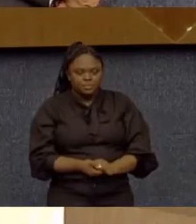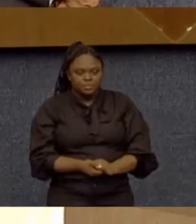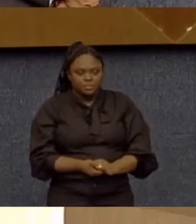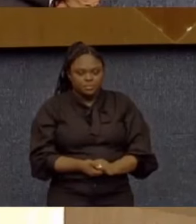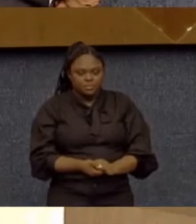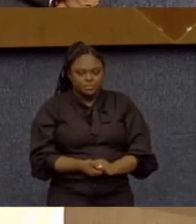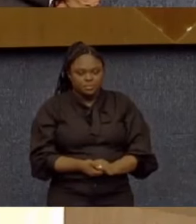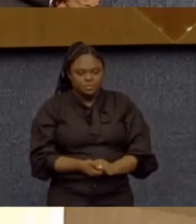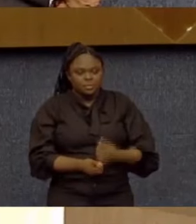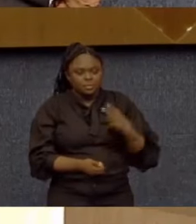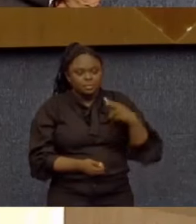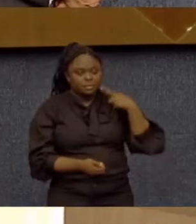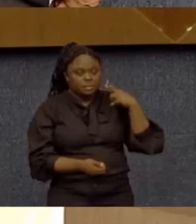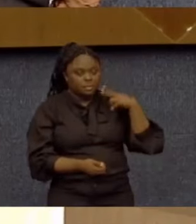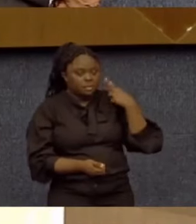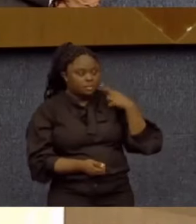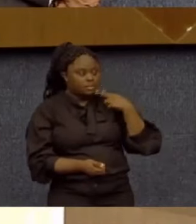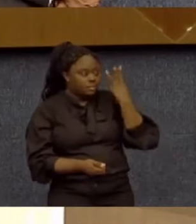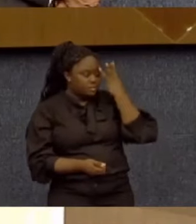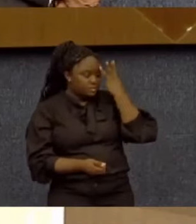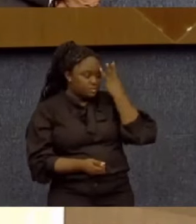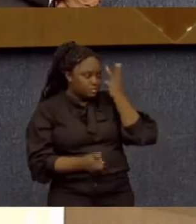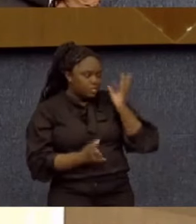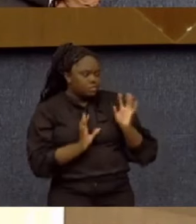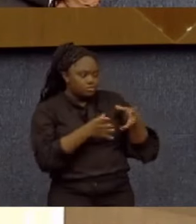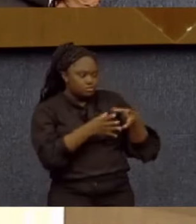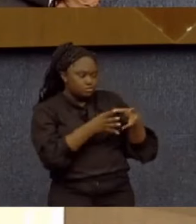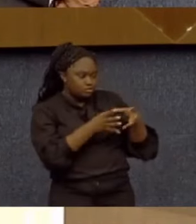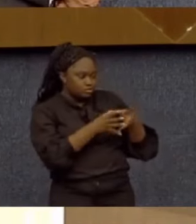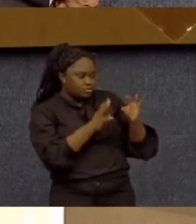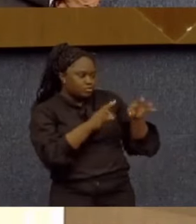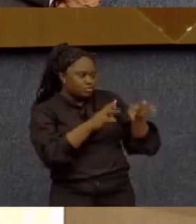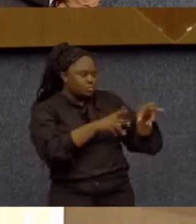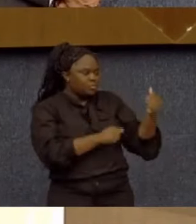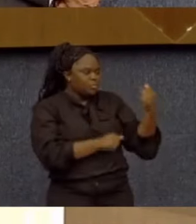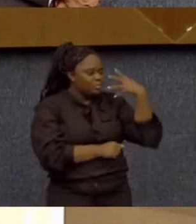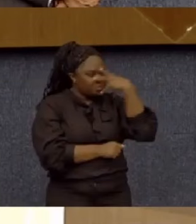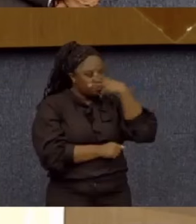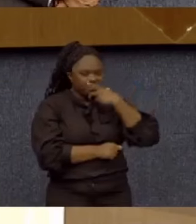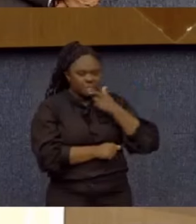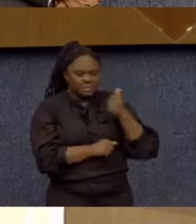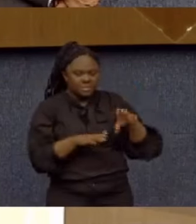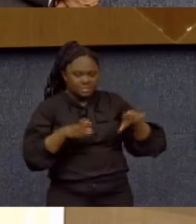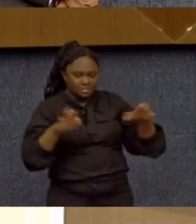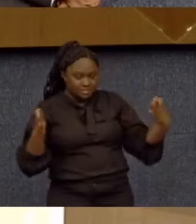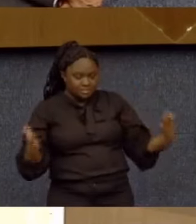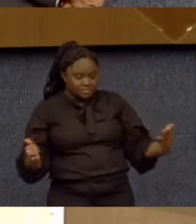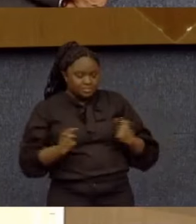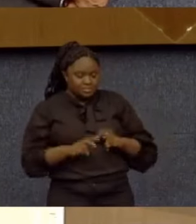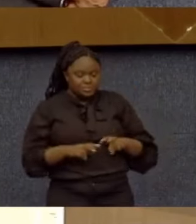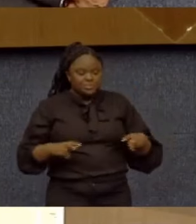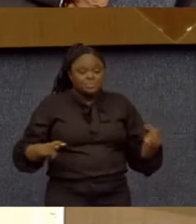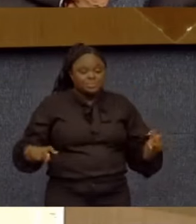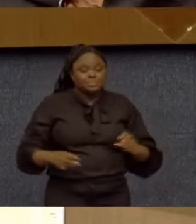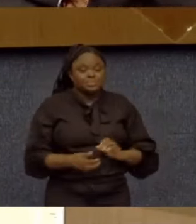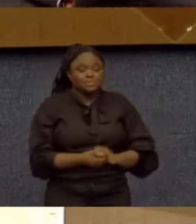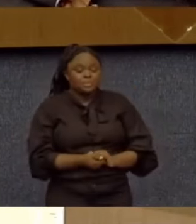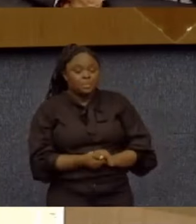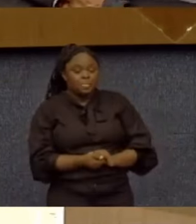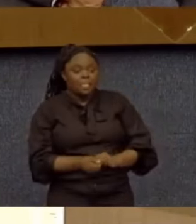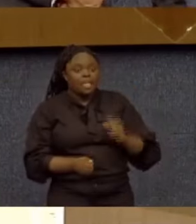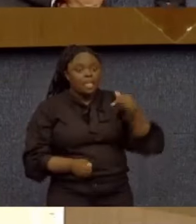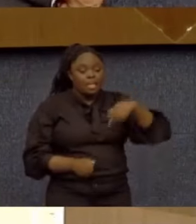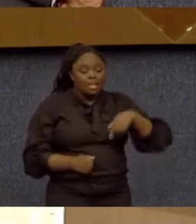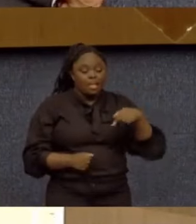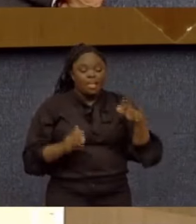Vereador Porto, essa turma toda bonita que está nessa mesa aqui. Isso aqui,